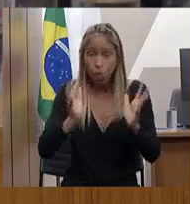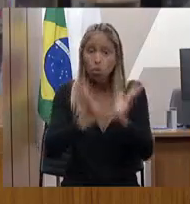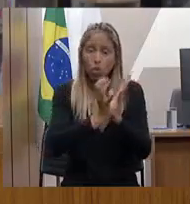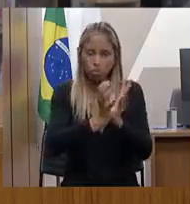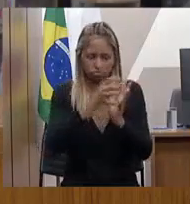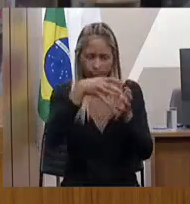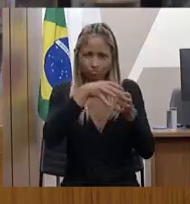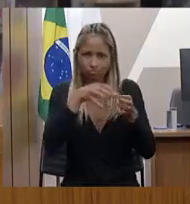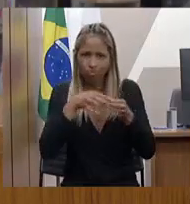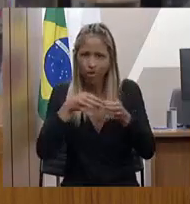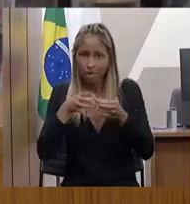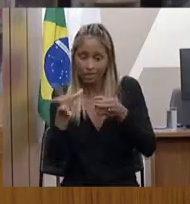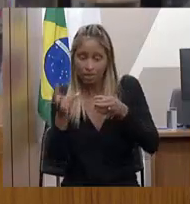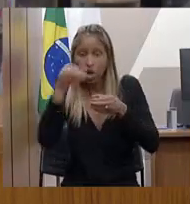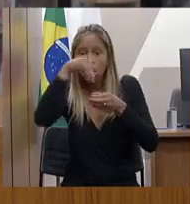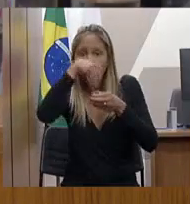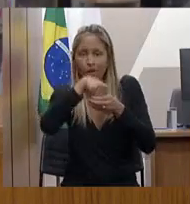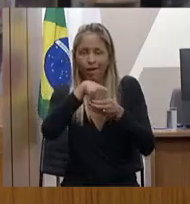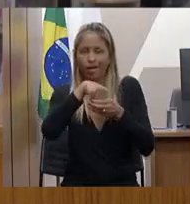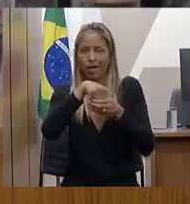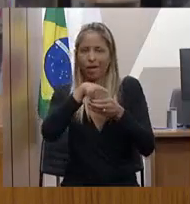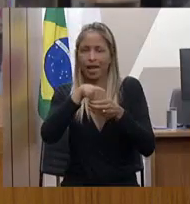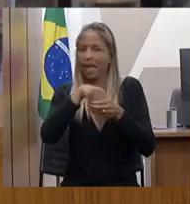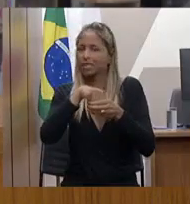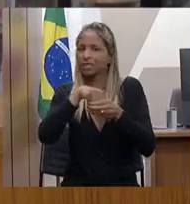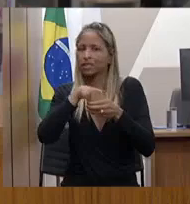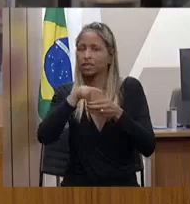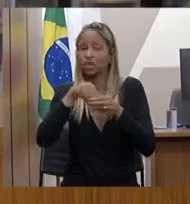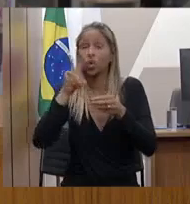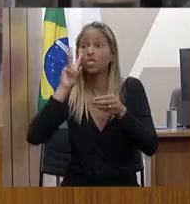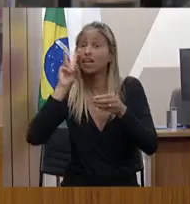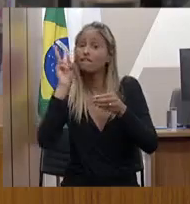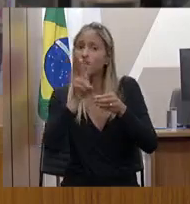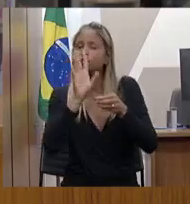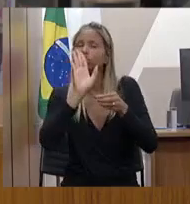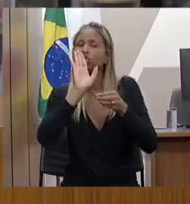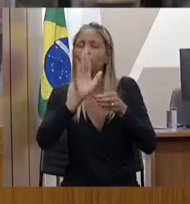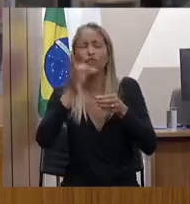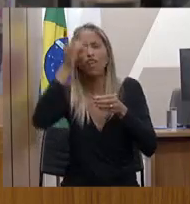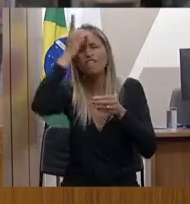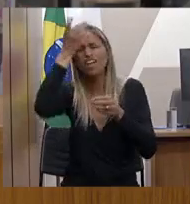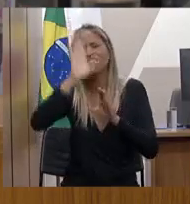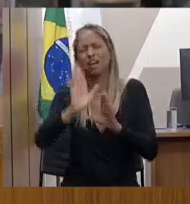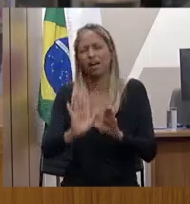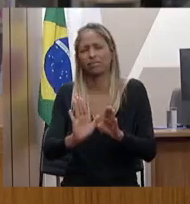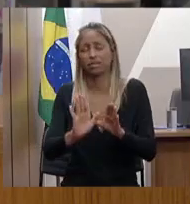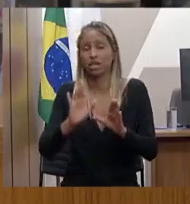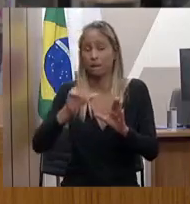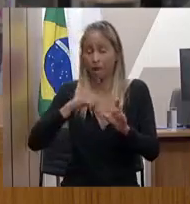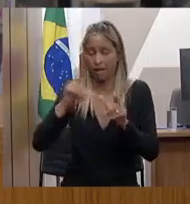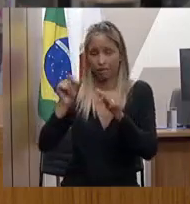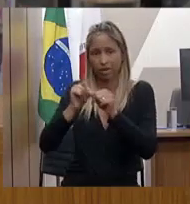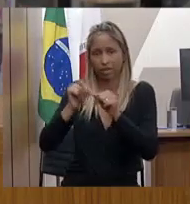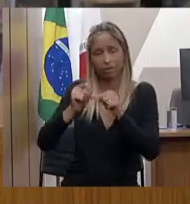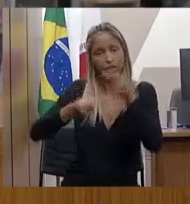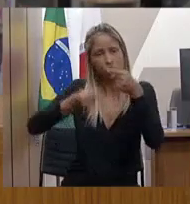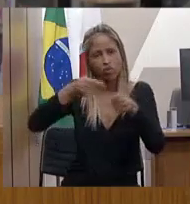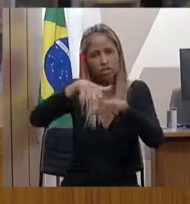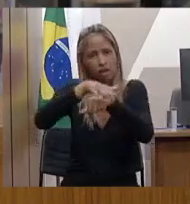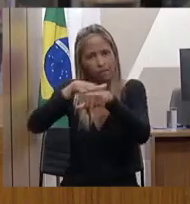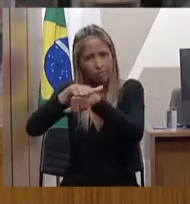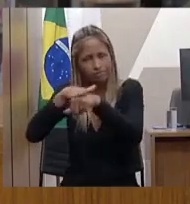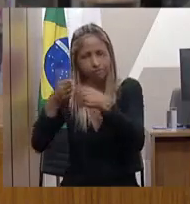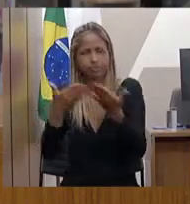e que implemente essa todo esse sistema que está previsto já não tá inventando a Roda para fazer né discutir aí